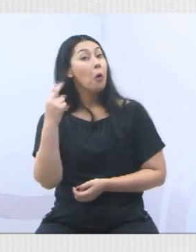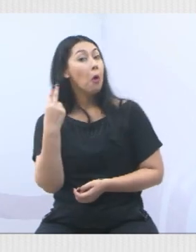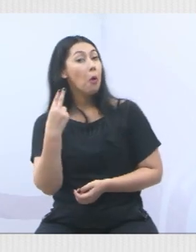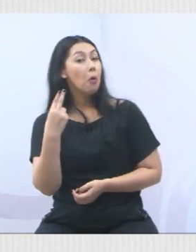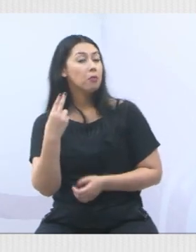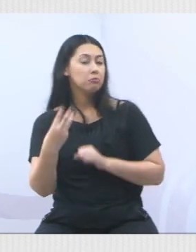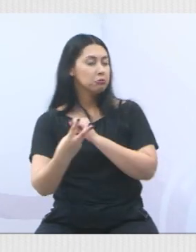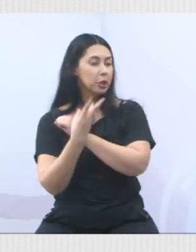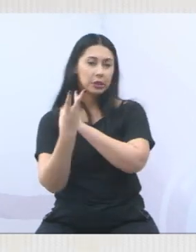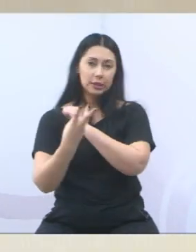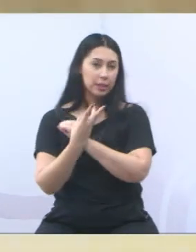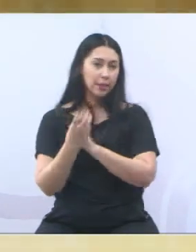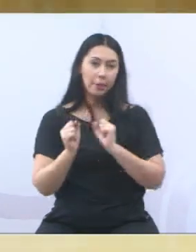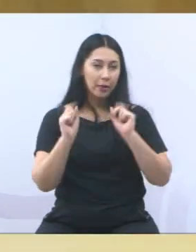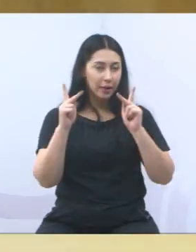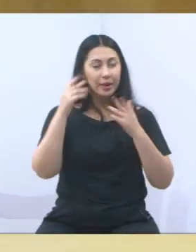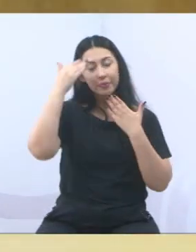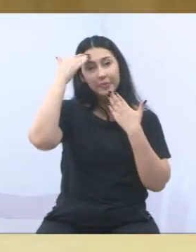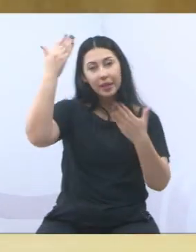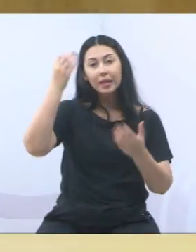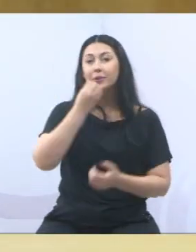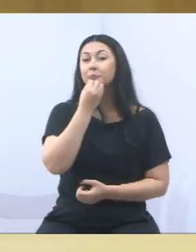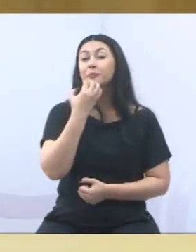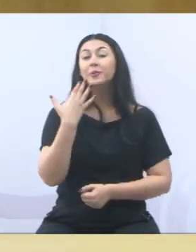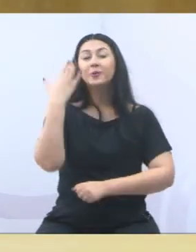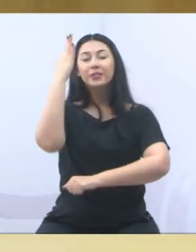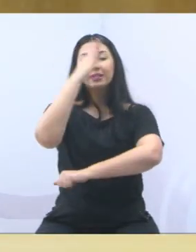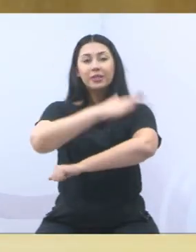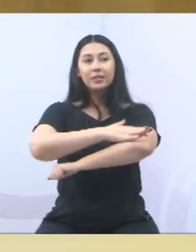pelo WhatsApp. Tá bom, gente? Obrigada e uma boa tarde.